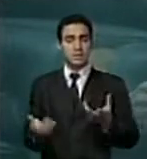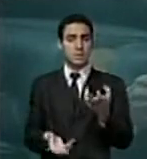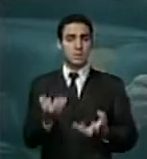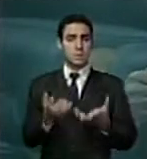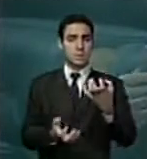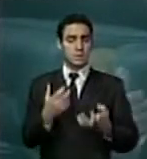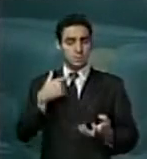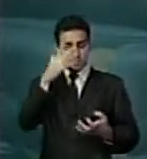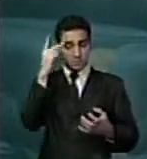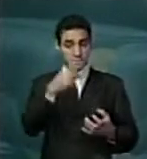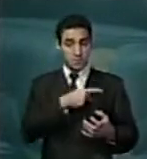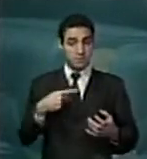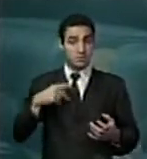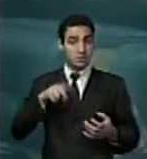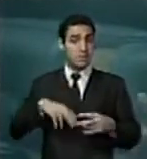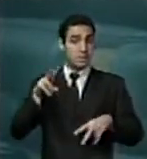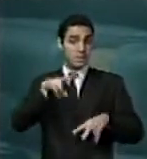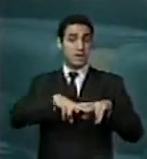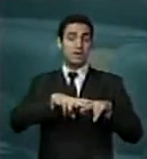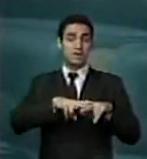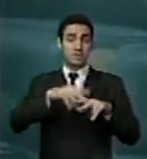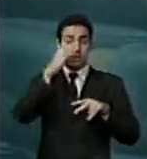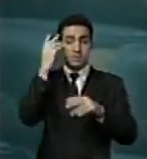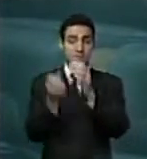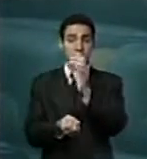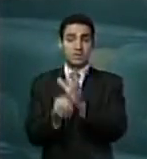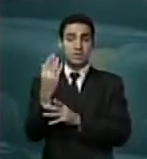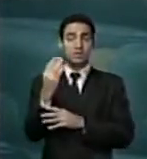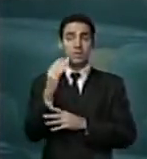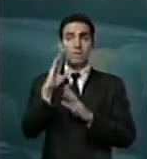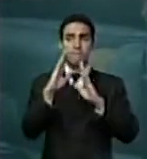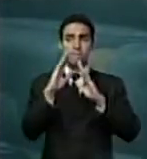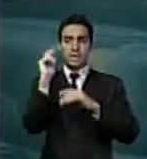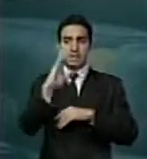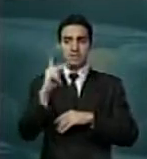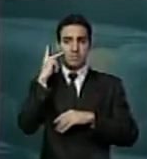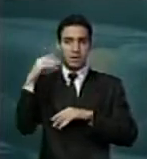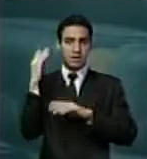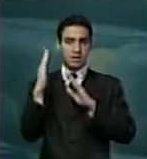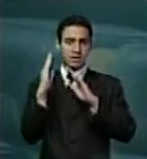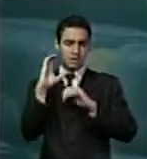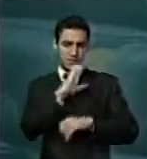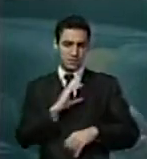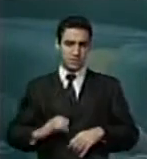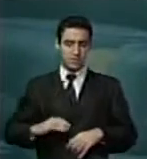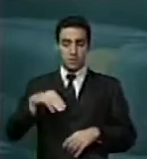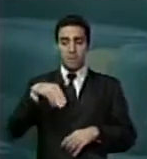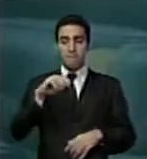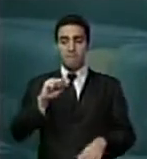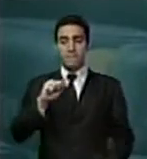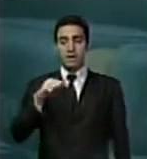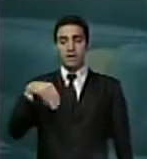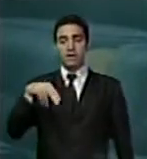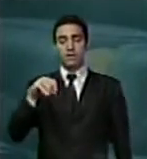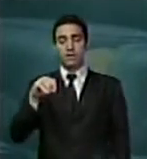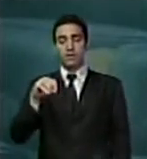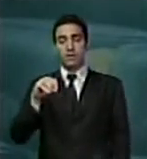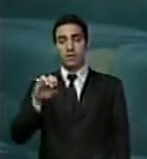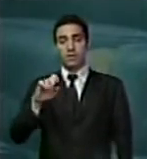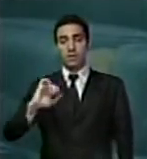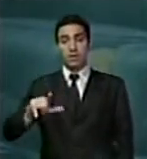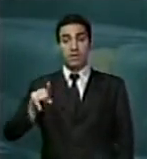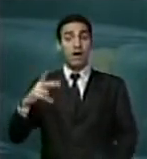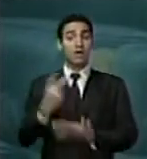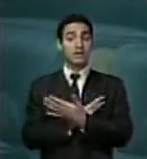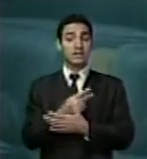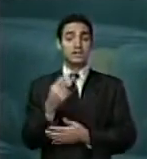nossos pastores eram presos. O fundador da Igreja Brasil para Cristo, por exemplo, missionário Manuel de Melo, foi